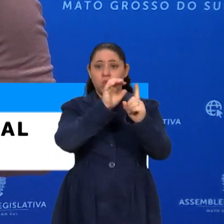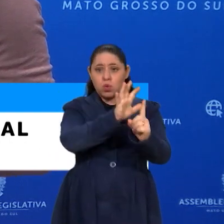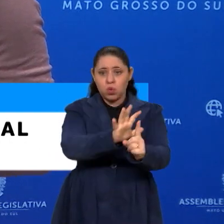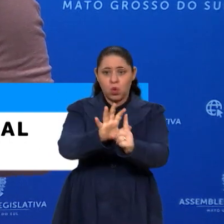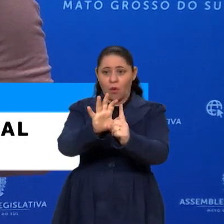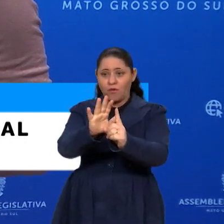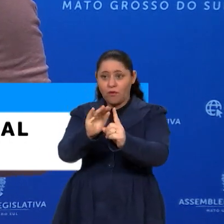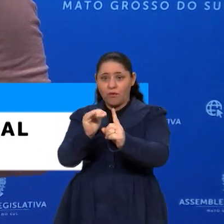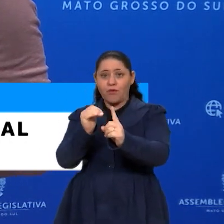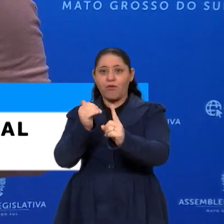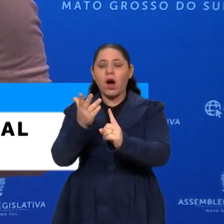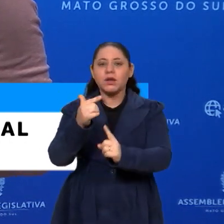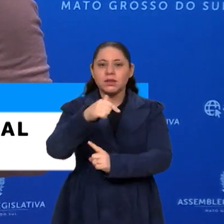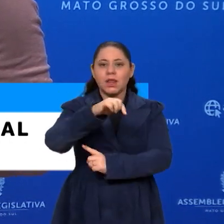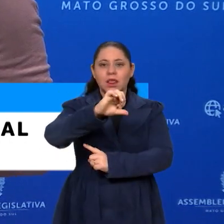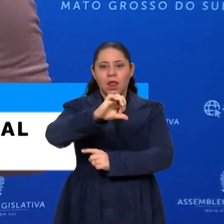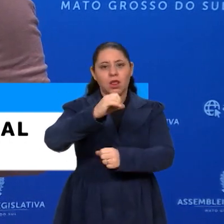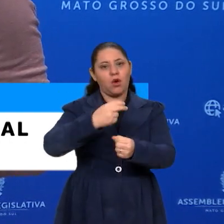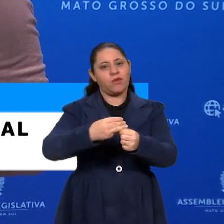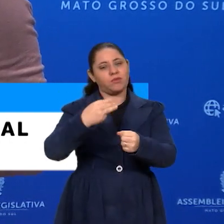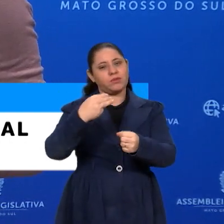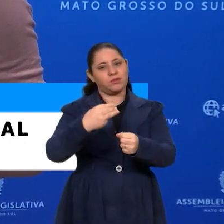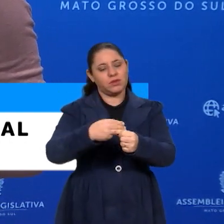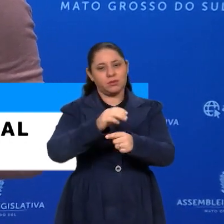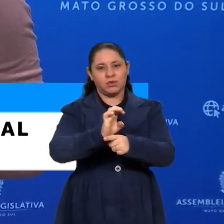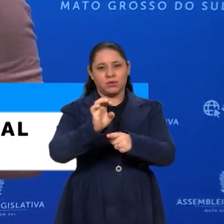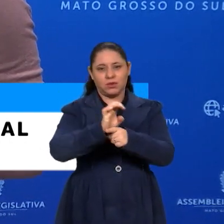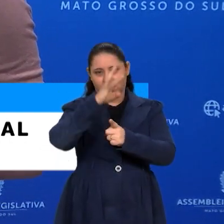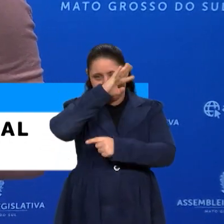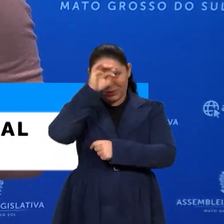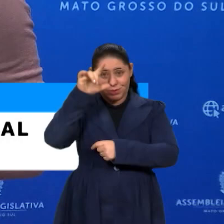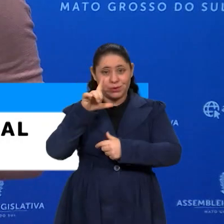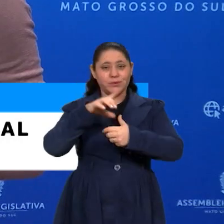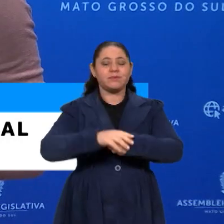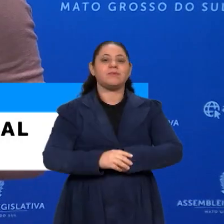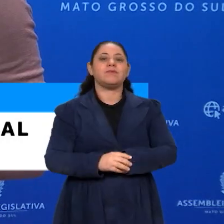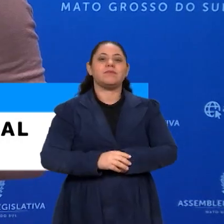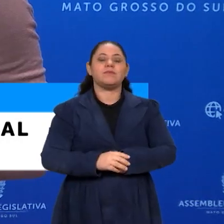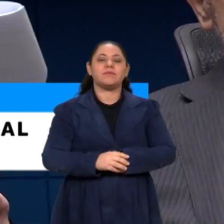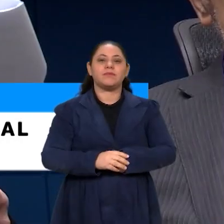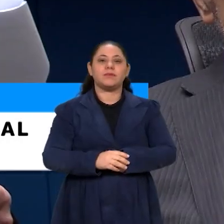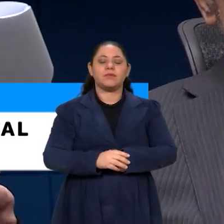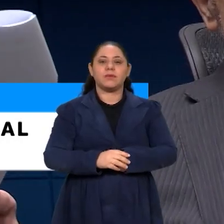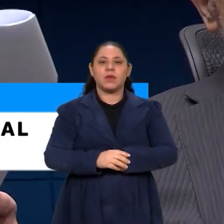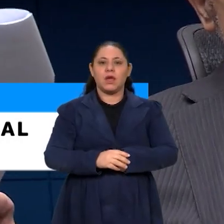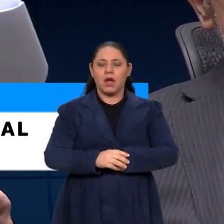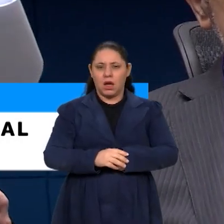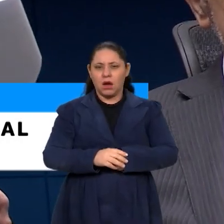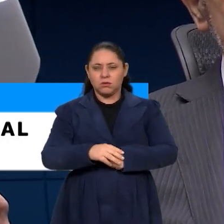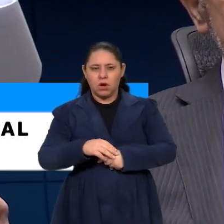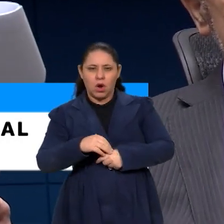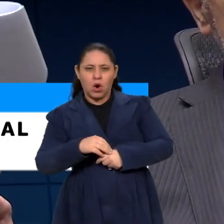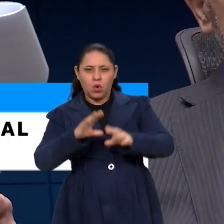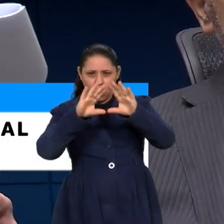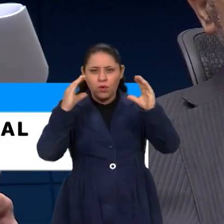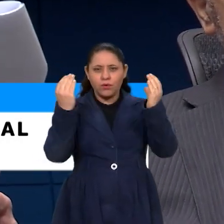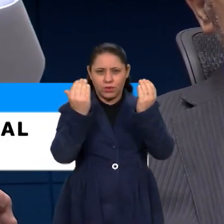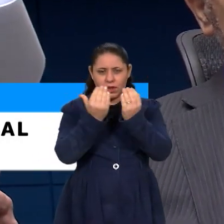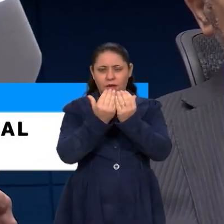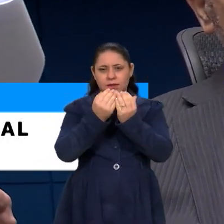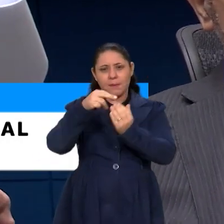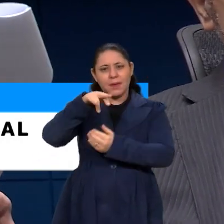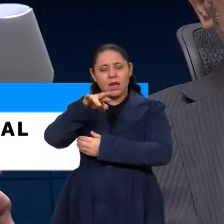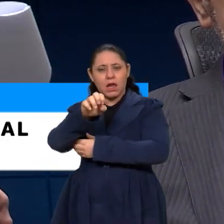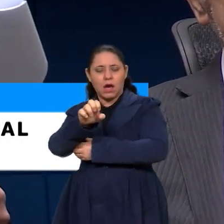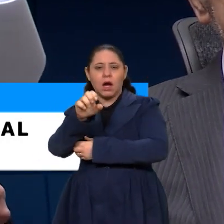possa repercutir também nos 79 municípios do estado de Mato Grosso do Sul. A anfitriã da conferência da ABEL é